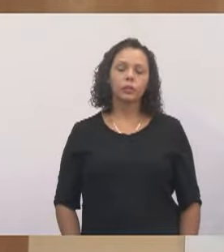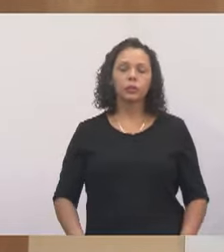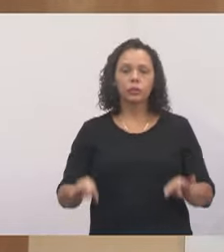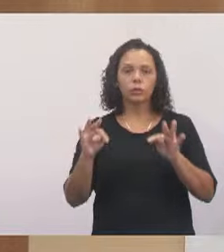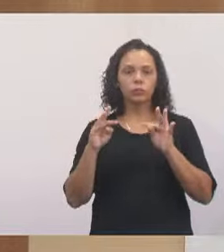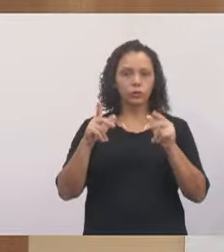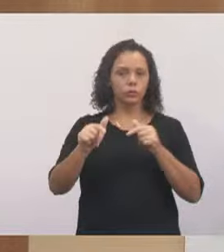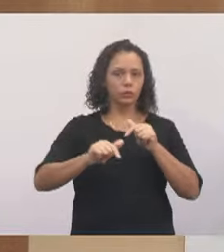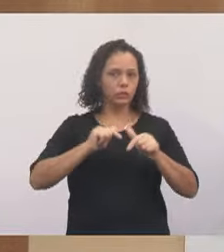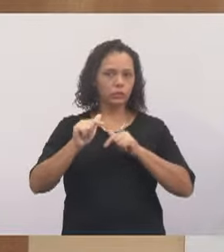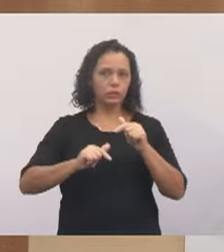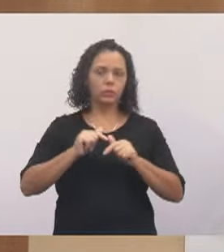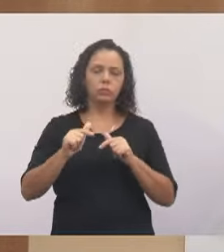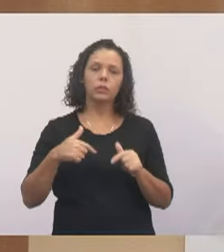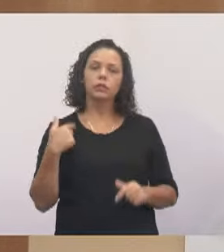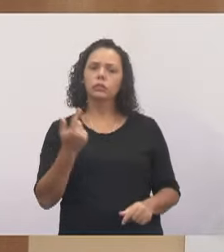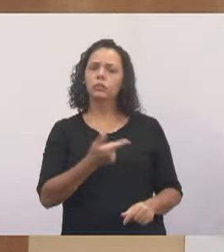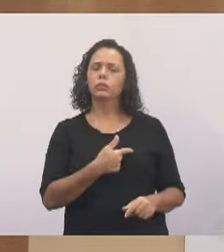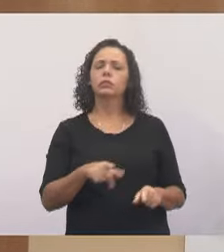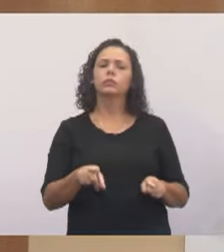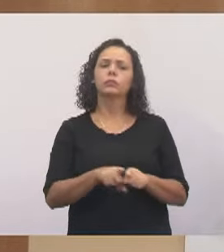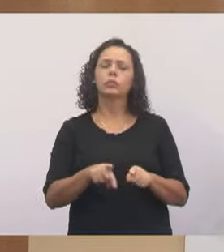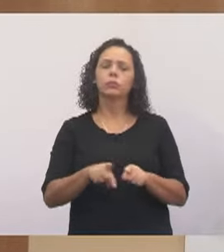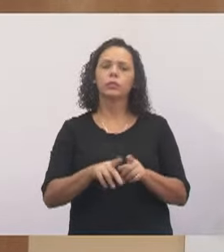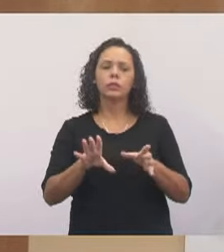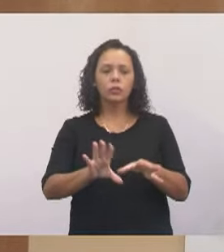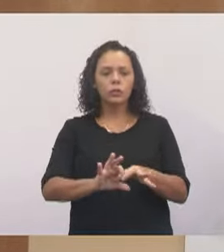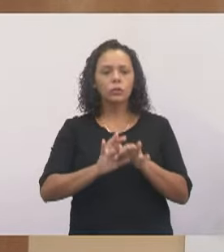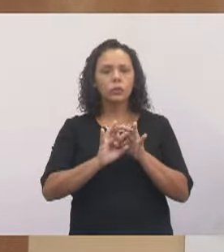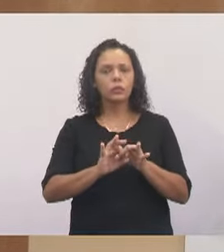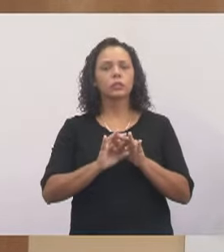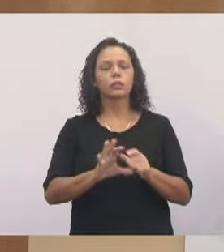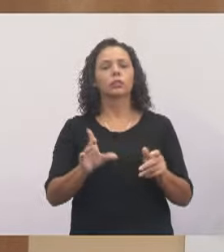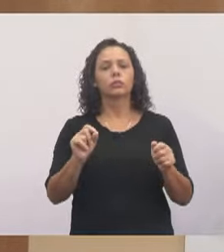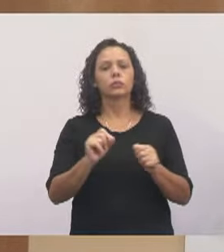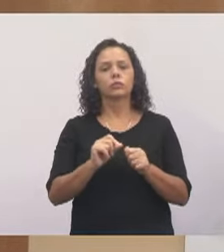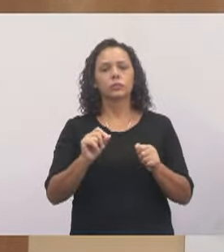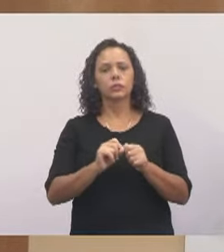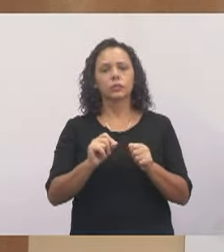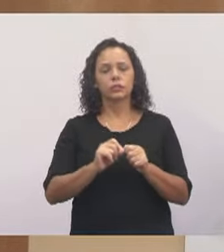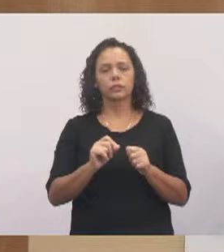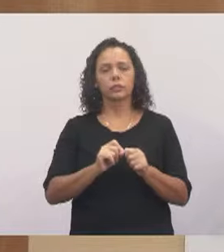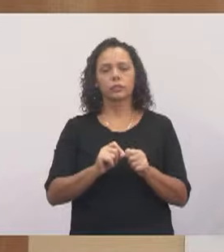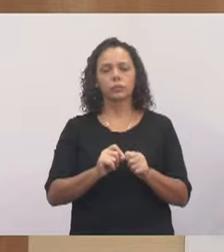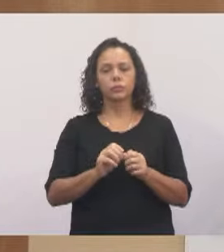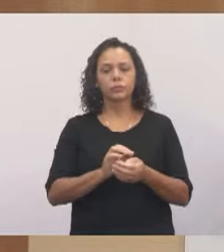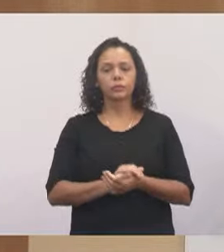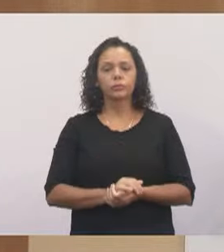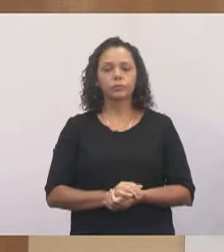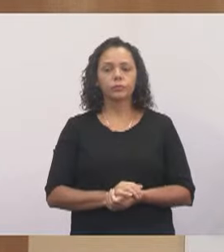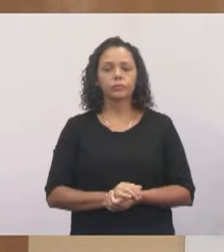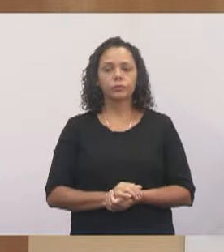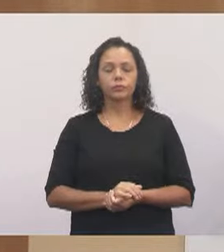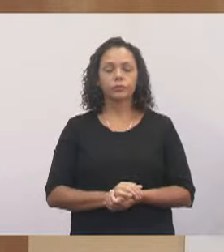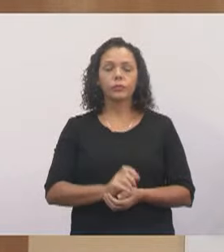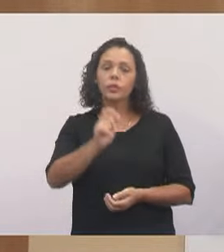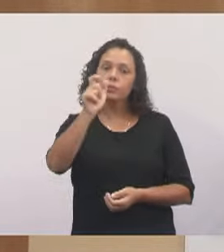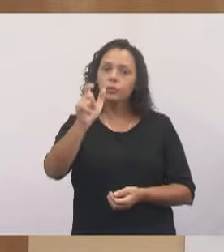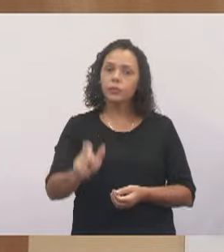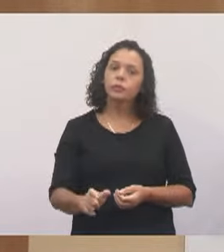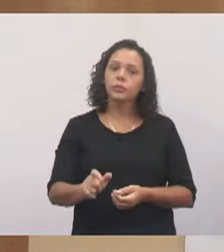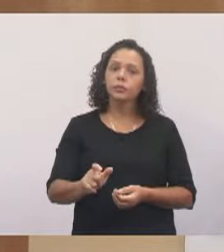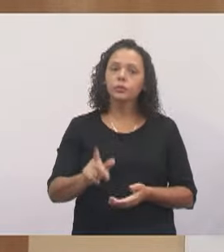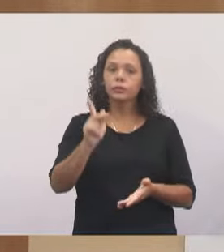ações, por tudo que nós pudemos fazer em conjunto, pela retidão, pela honestidade,